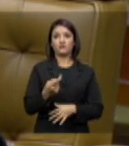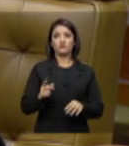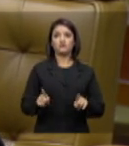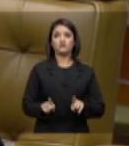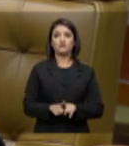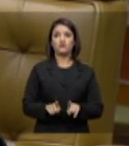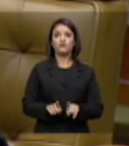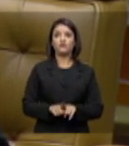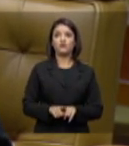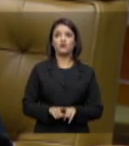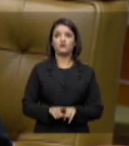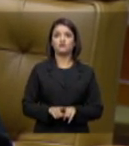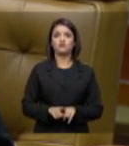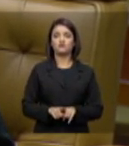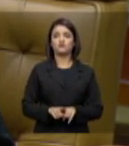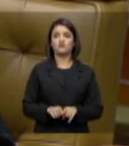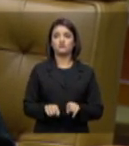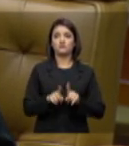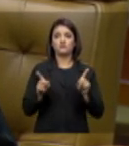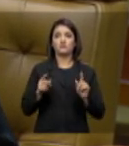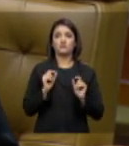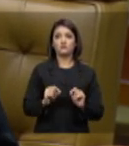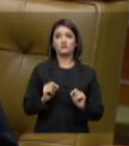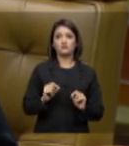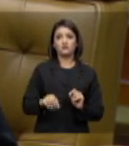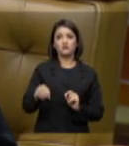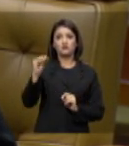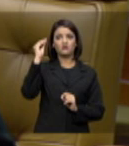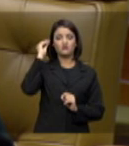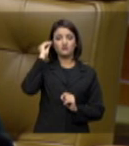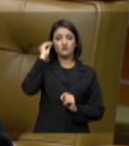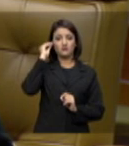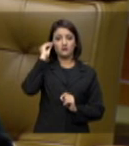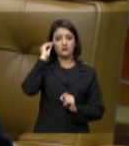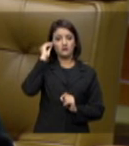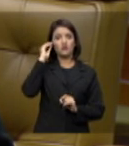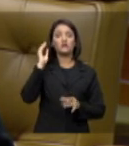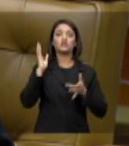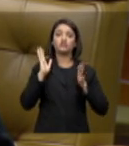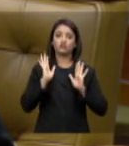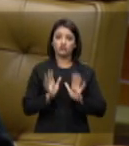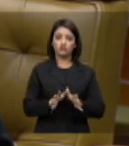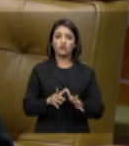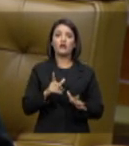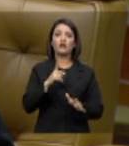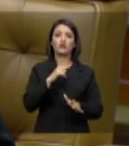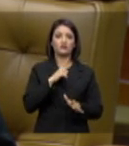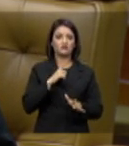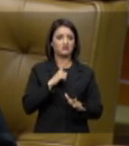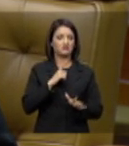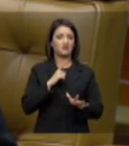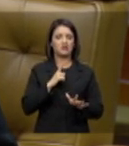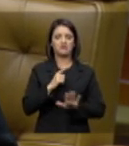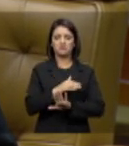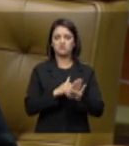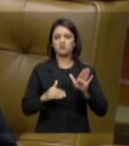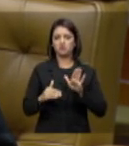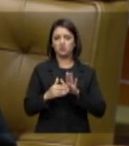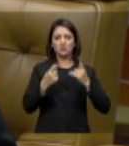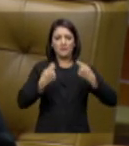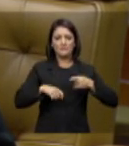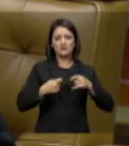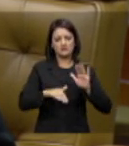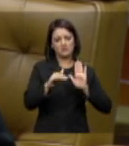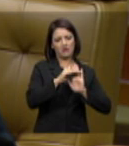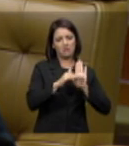então eu não daria esse passo por entender que o terreno e foi preenchido adequadamente pelo menos até